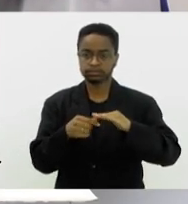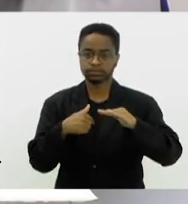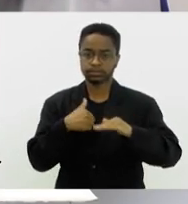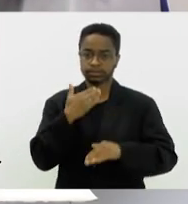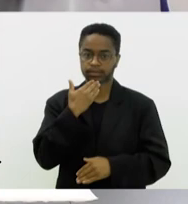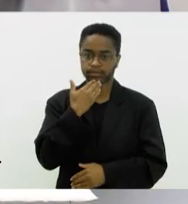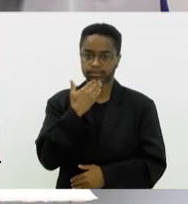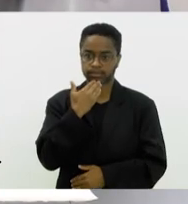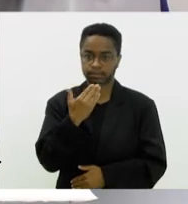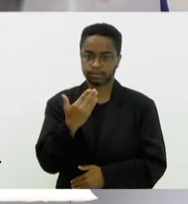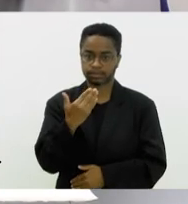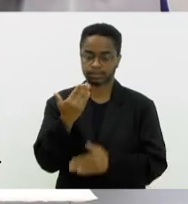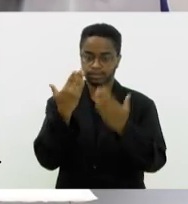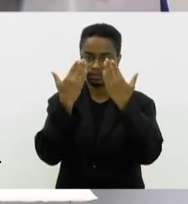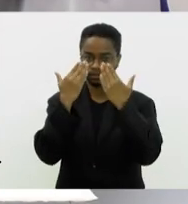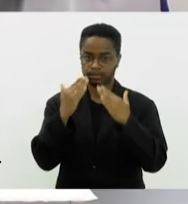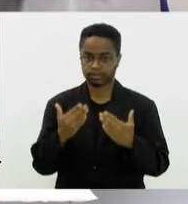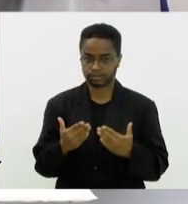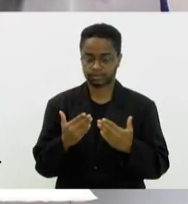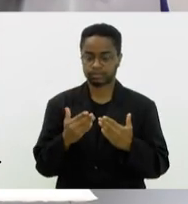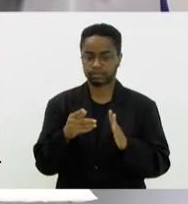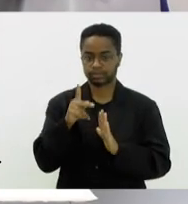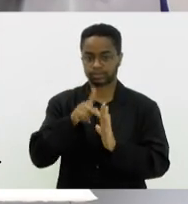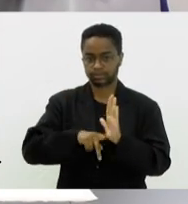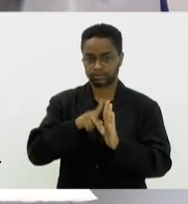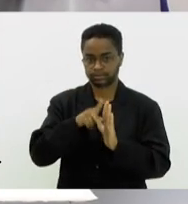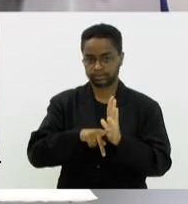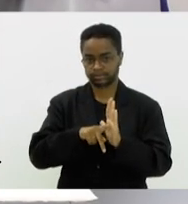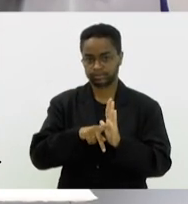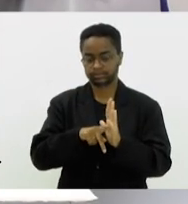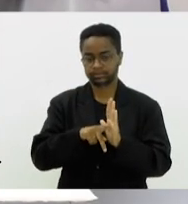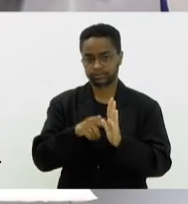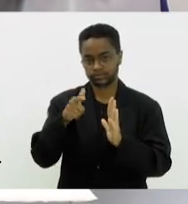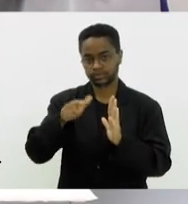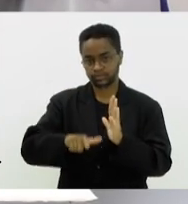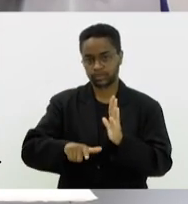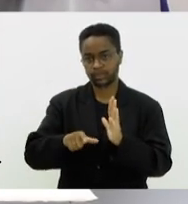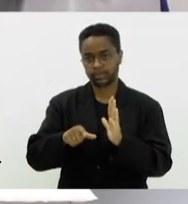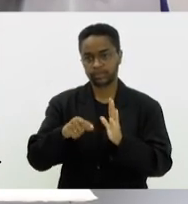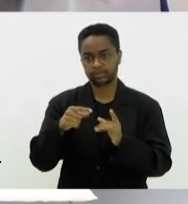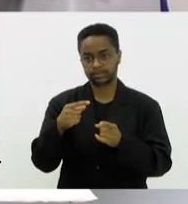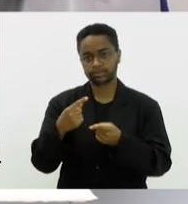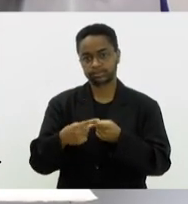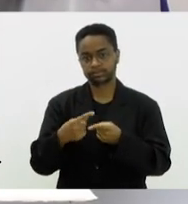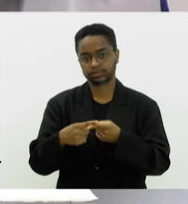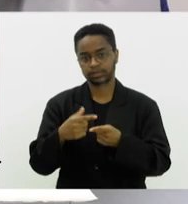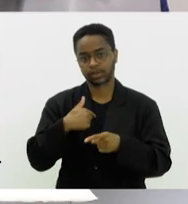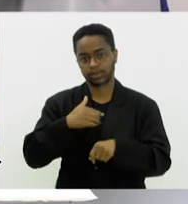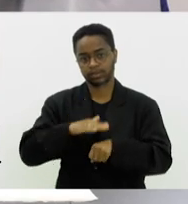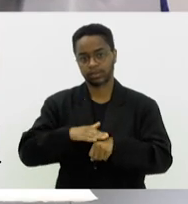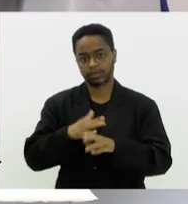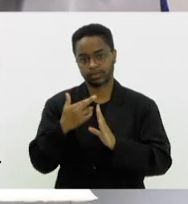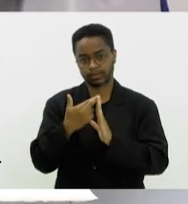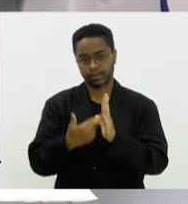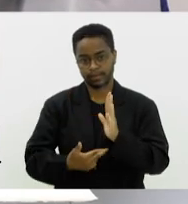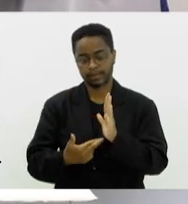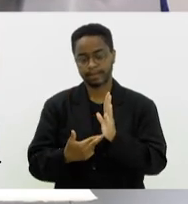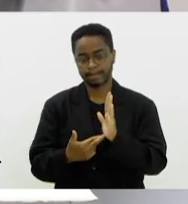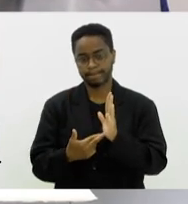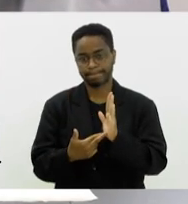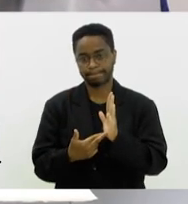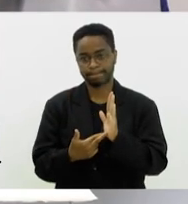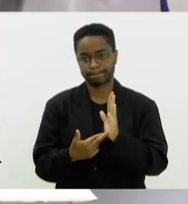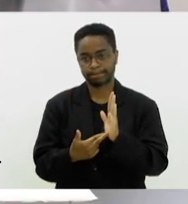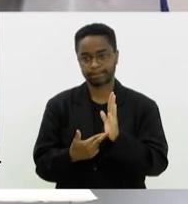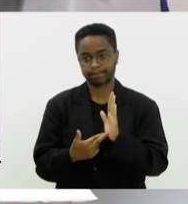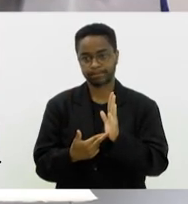aqui o vista para esse projeto, novamente, apesar de ser, de minha relatoria.